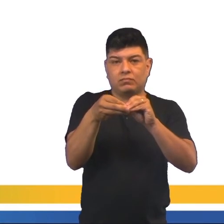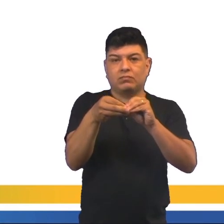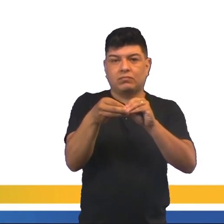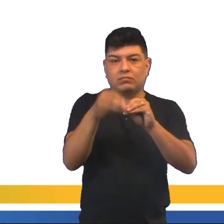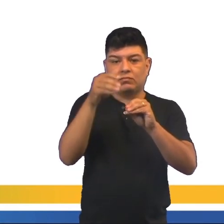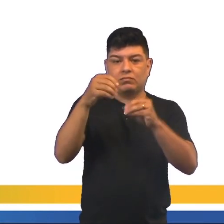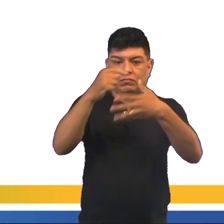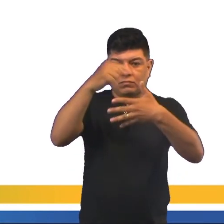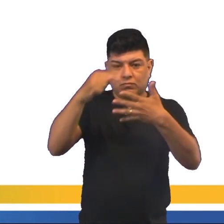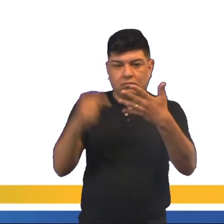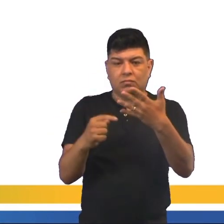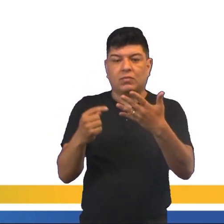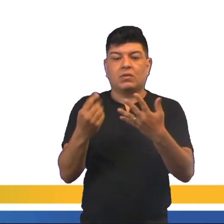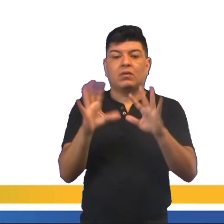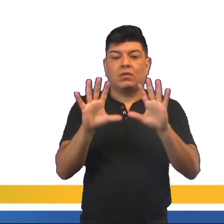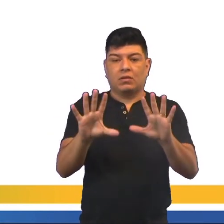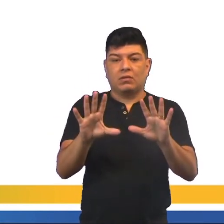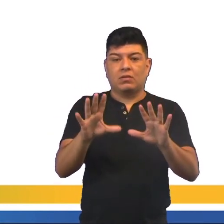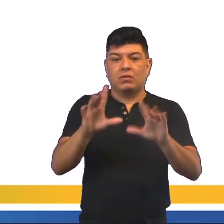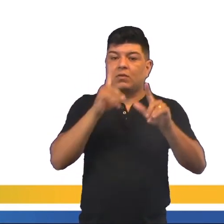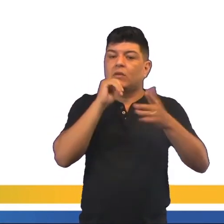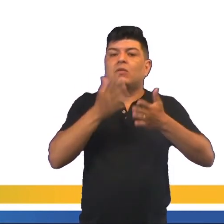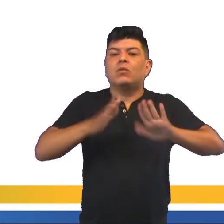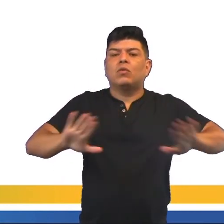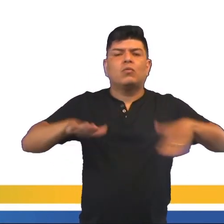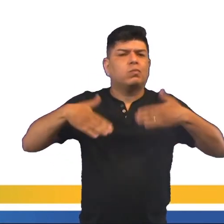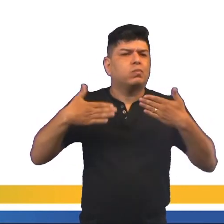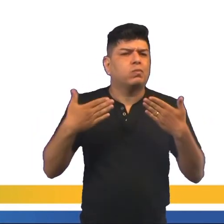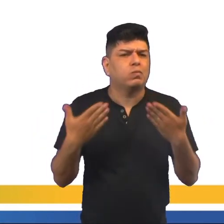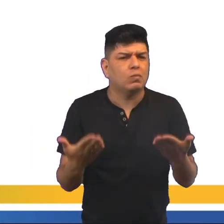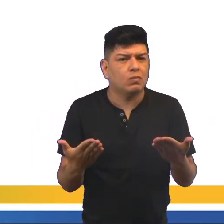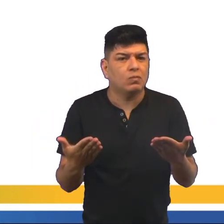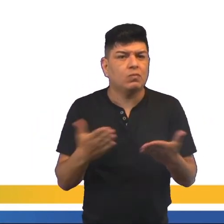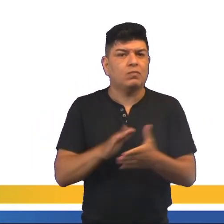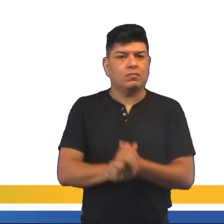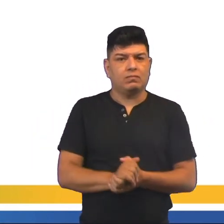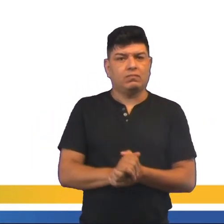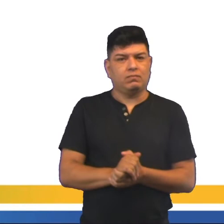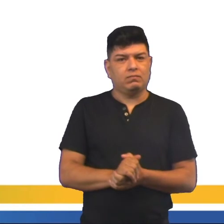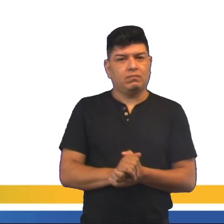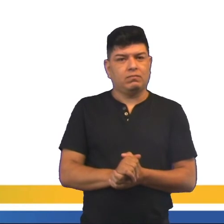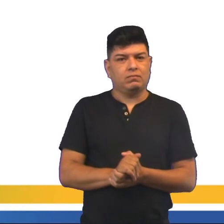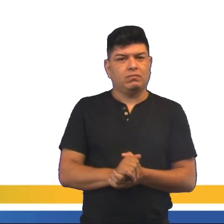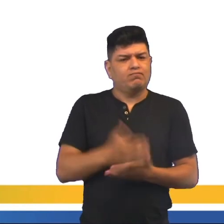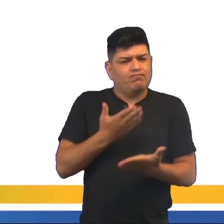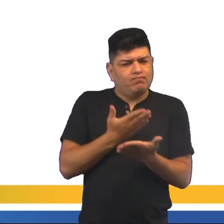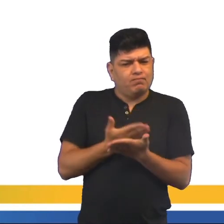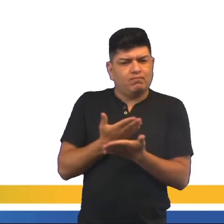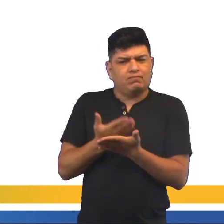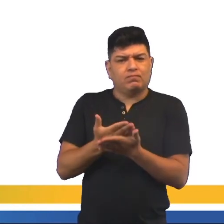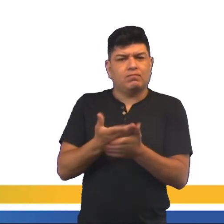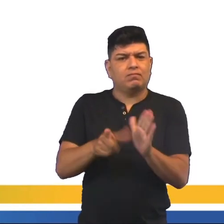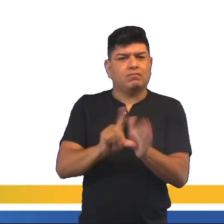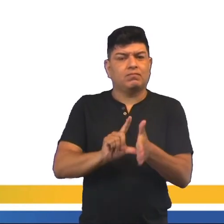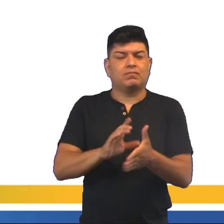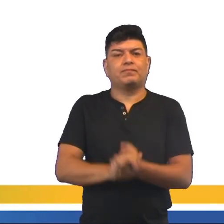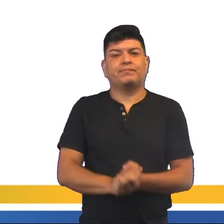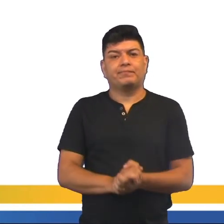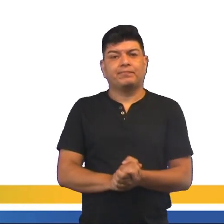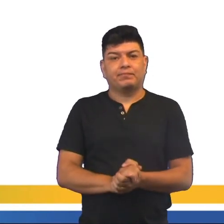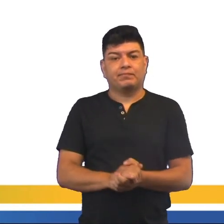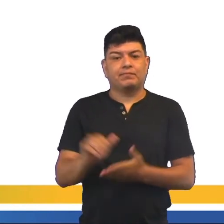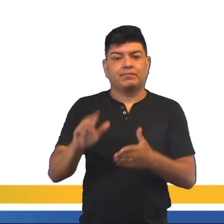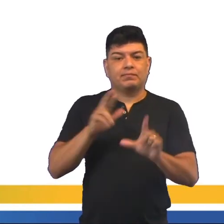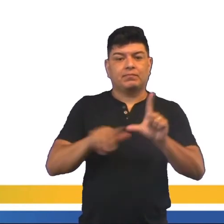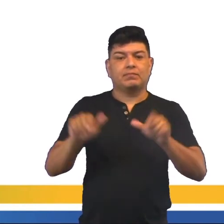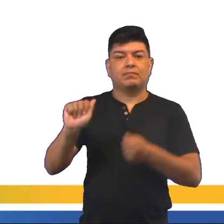abaixo, e sua foz no oceano. Que oceano é esse então? Daquilo que nós estudamos há pouco. Seria então